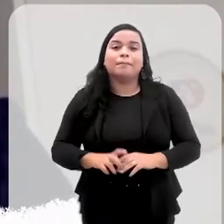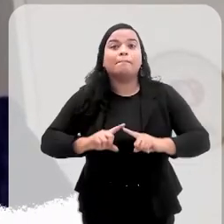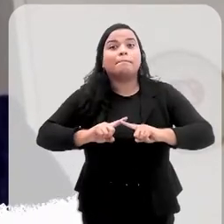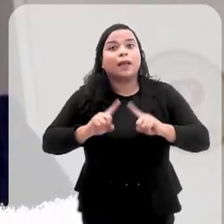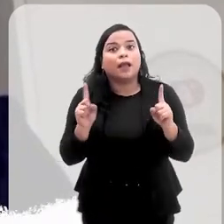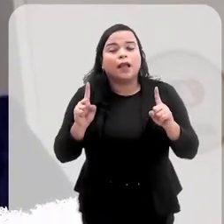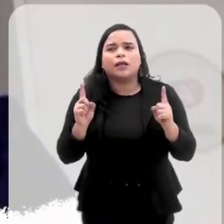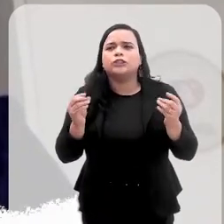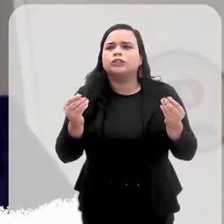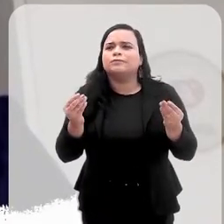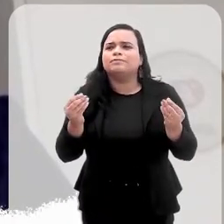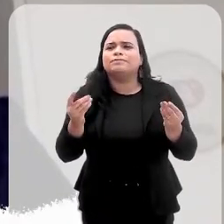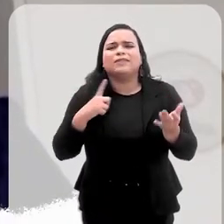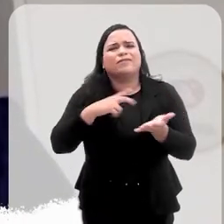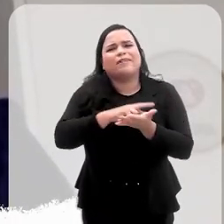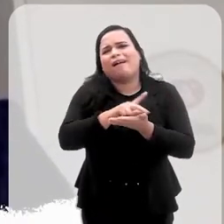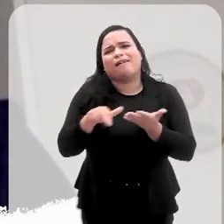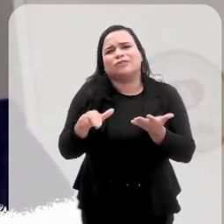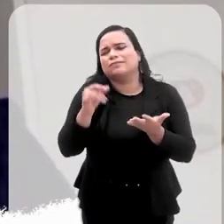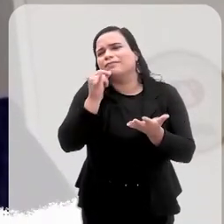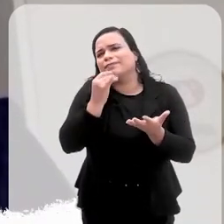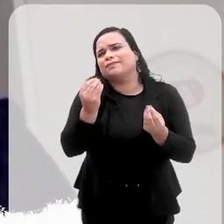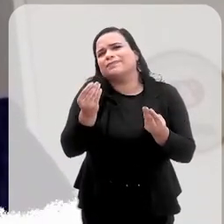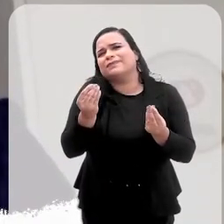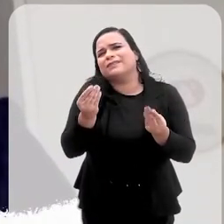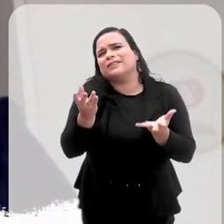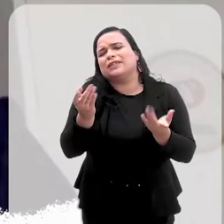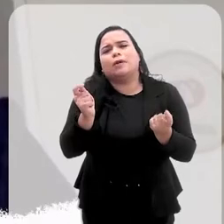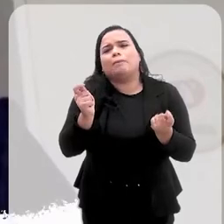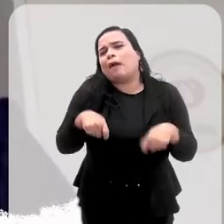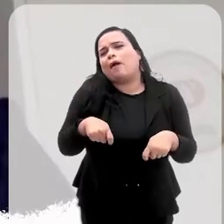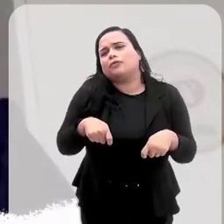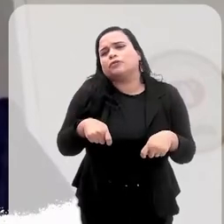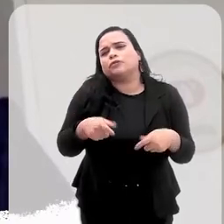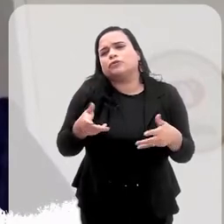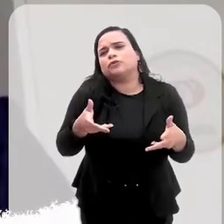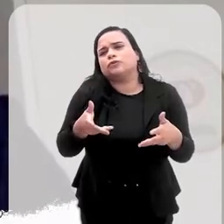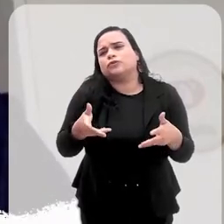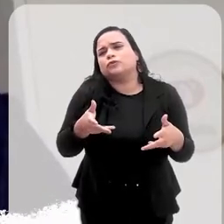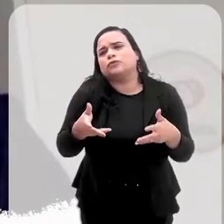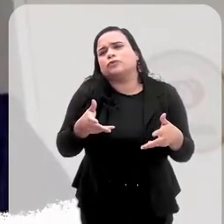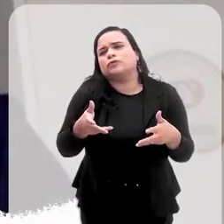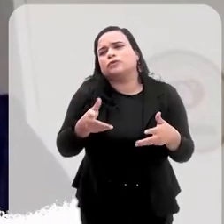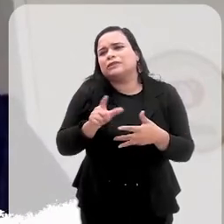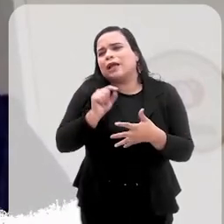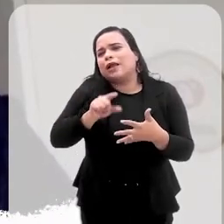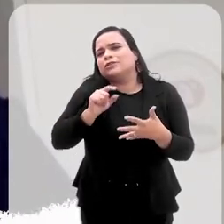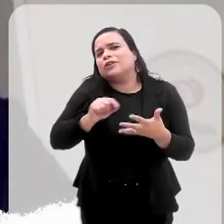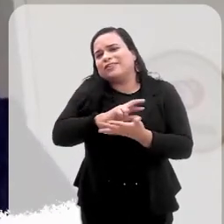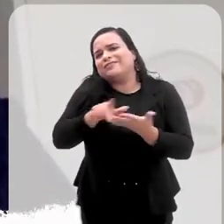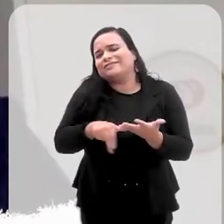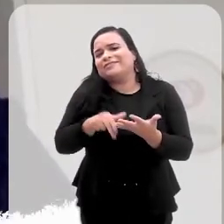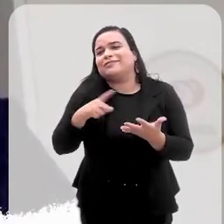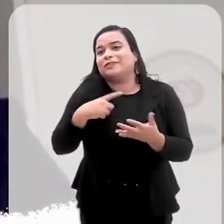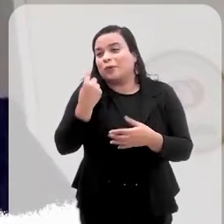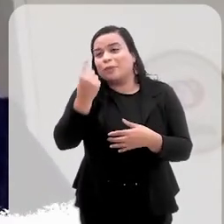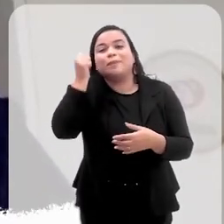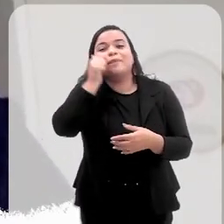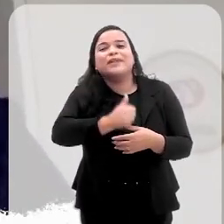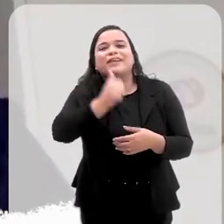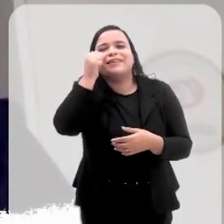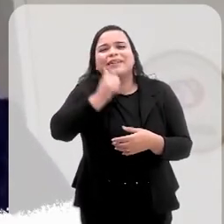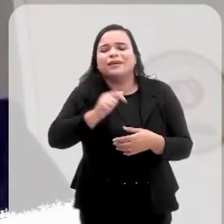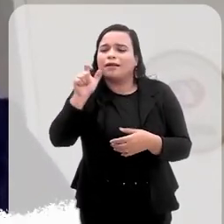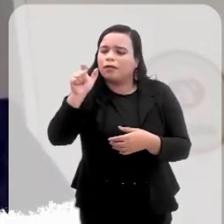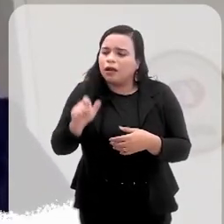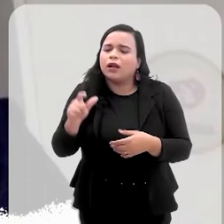aqui ficar selecionando, mas teve uma, né? Uma garota muito comprometida e ela gritava muito.